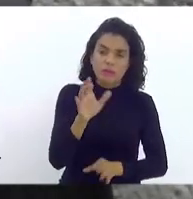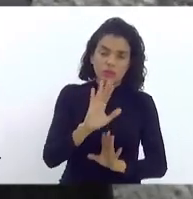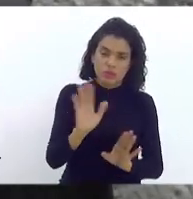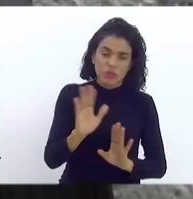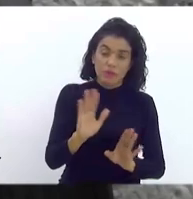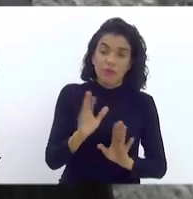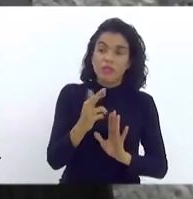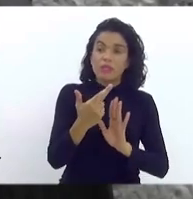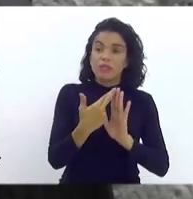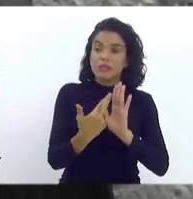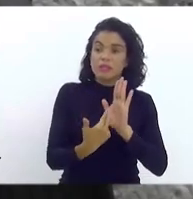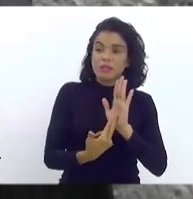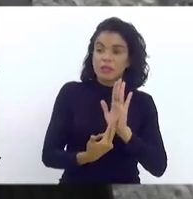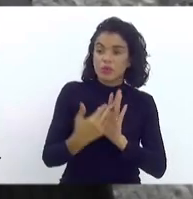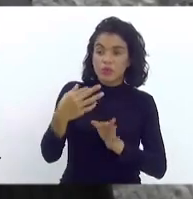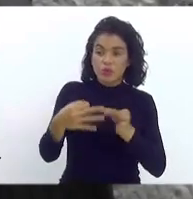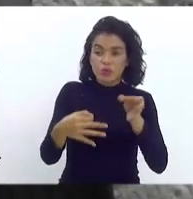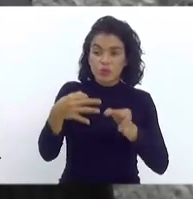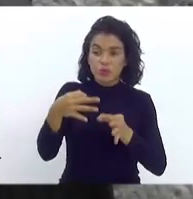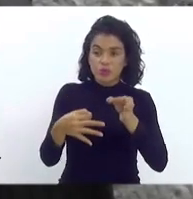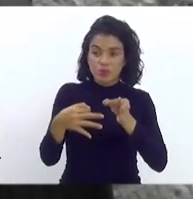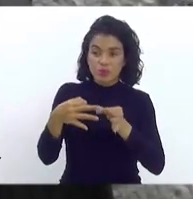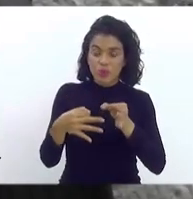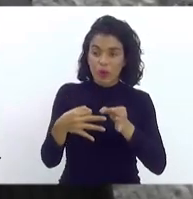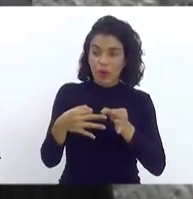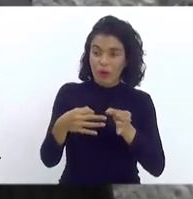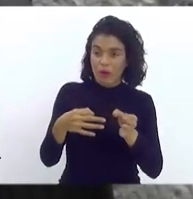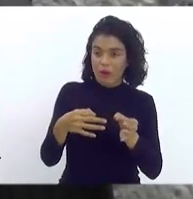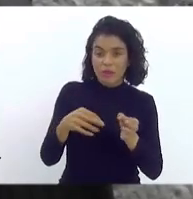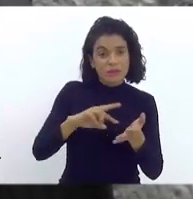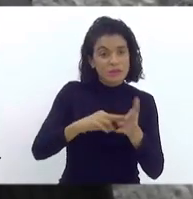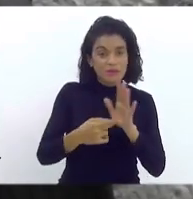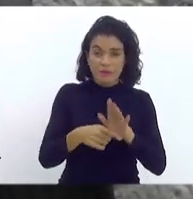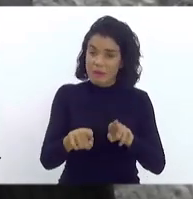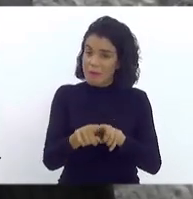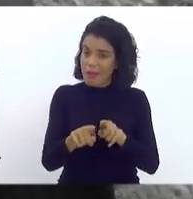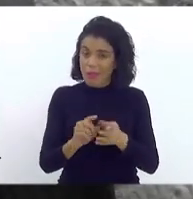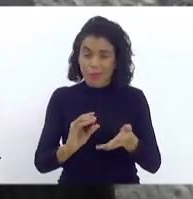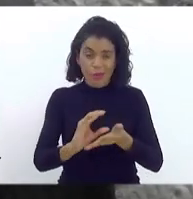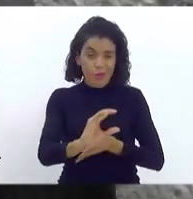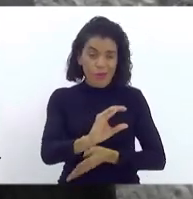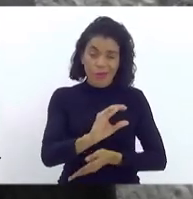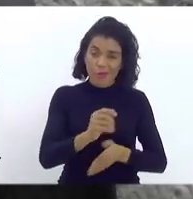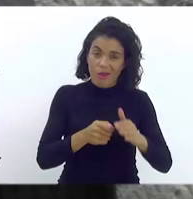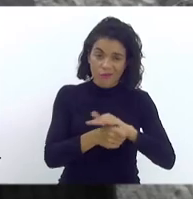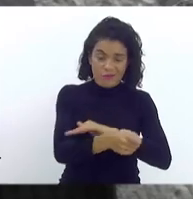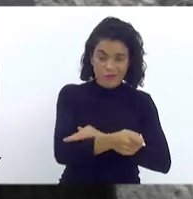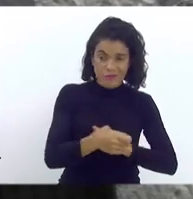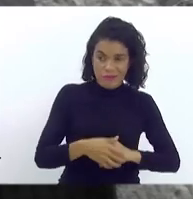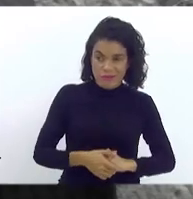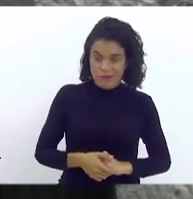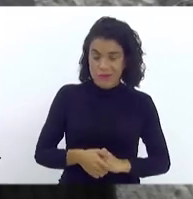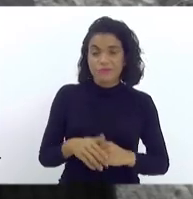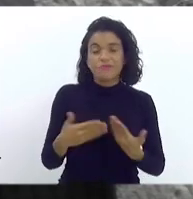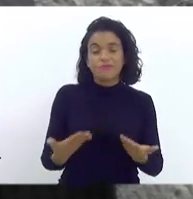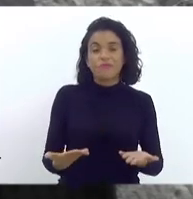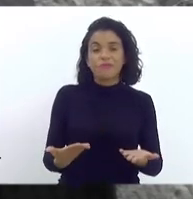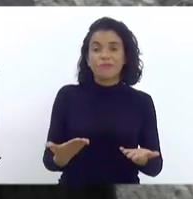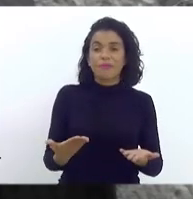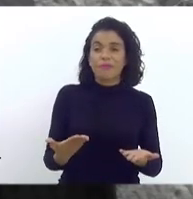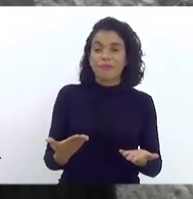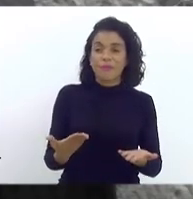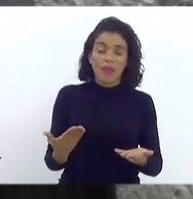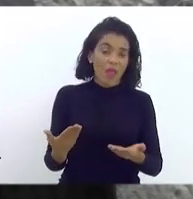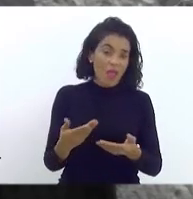se a regulação não julga, ele também não remunera o investimento. Ou seja, a empresa.